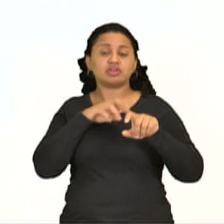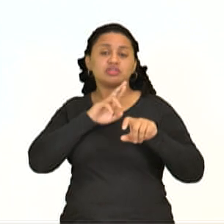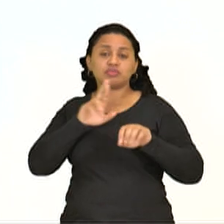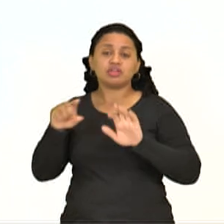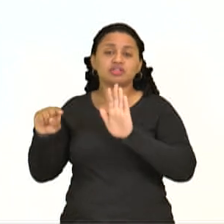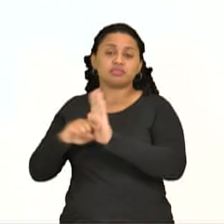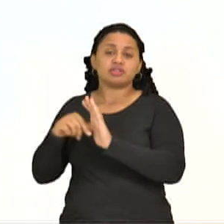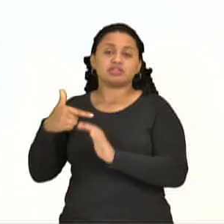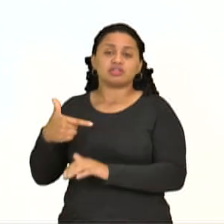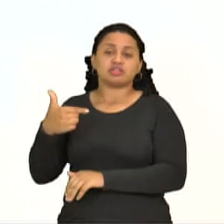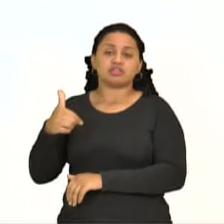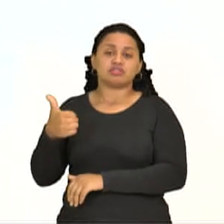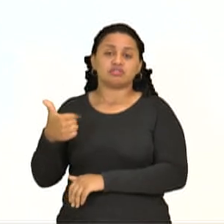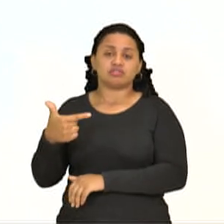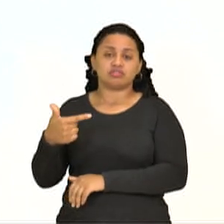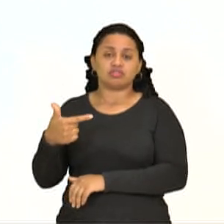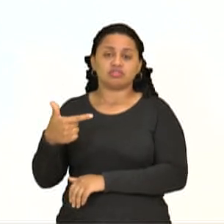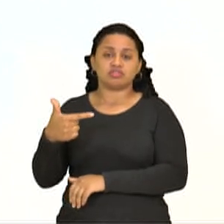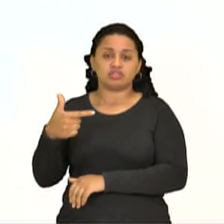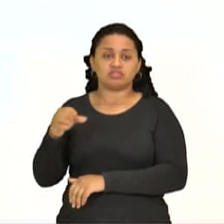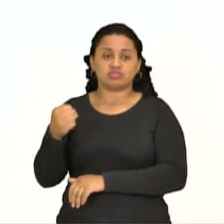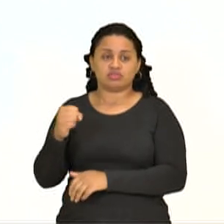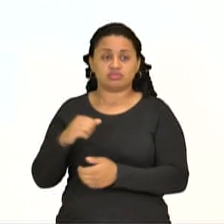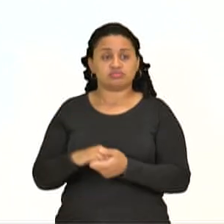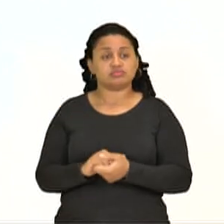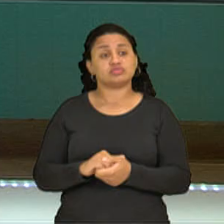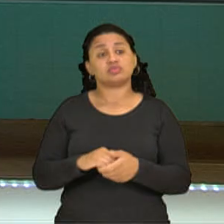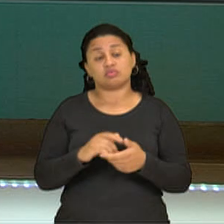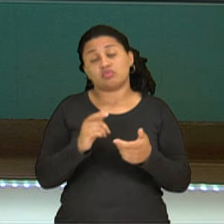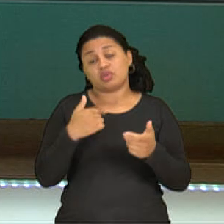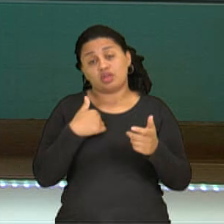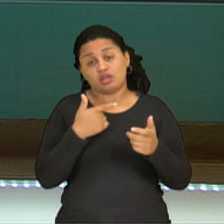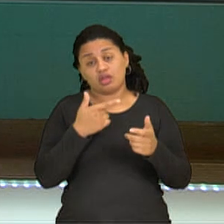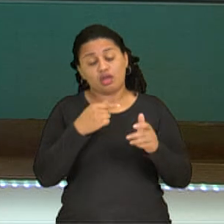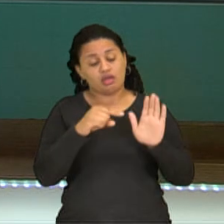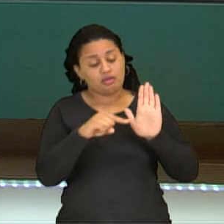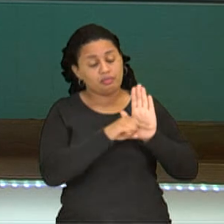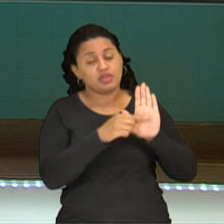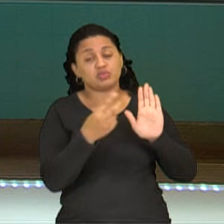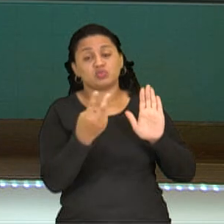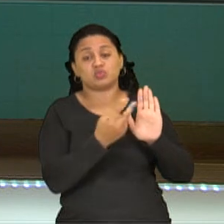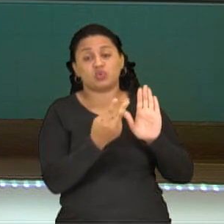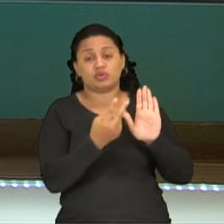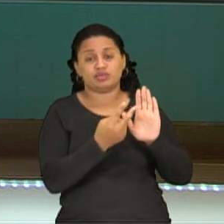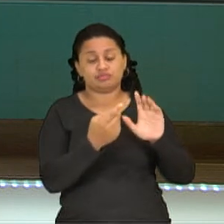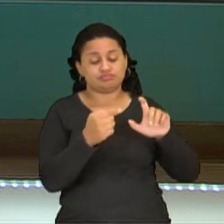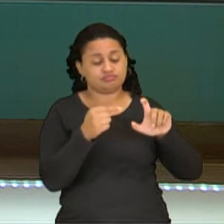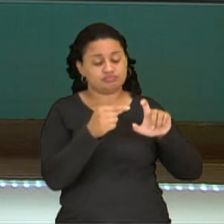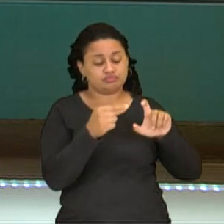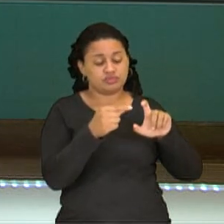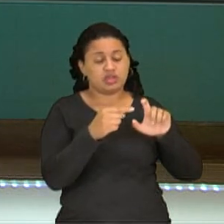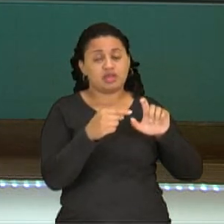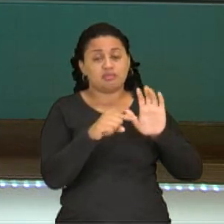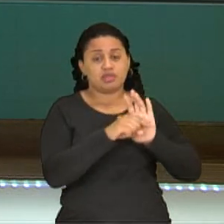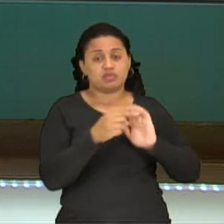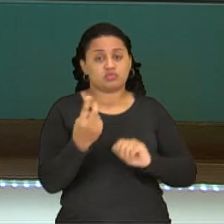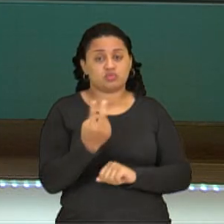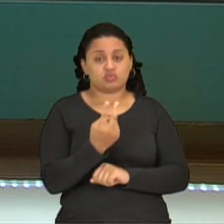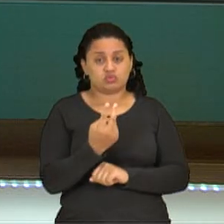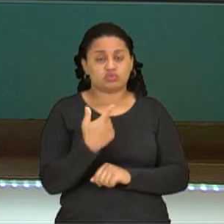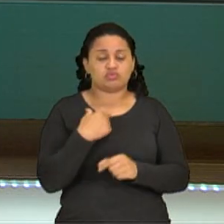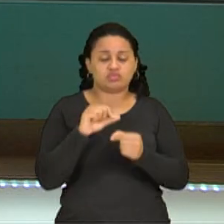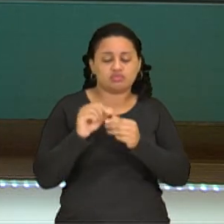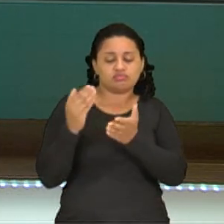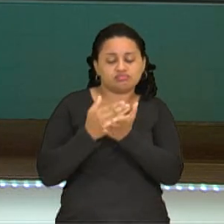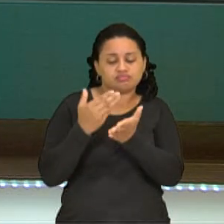menos 128? Esse número só pode ser o menos 2, ok? Então, se você fizer no